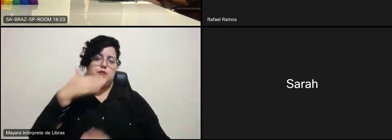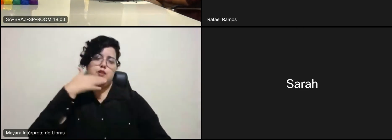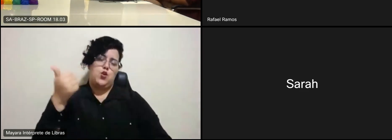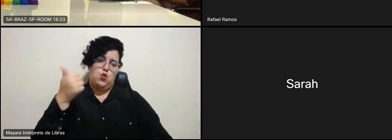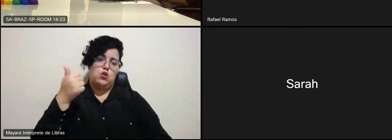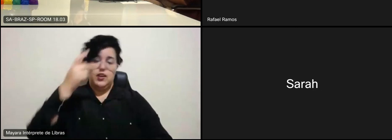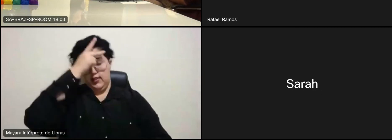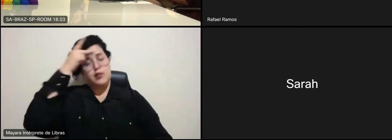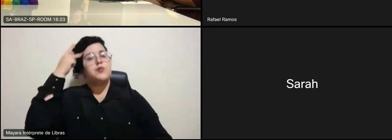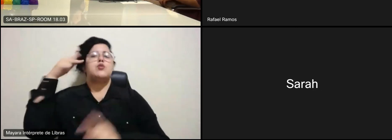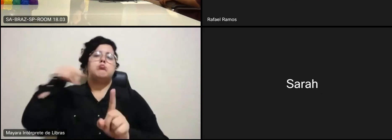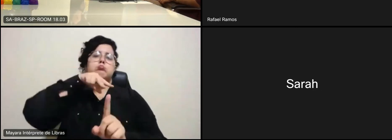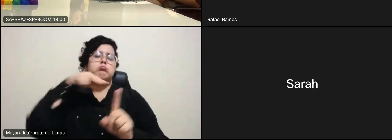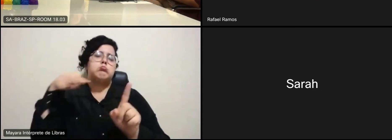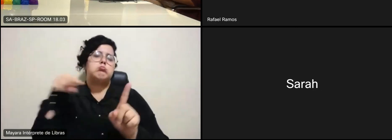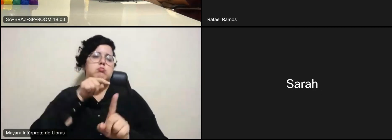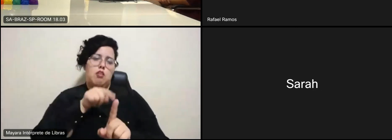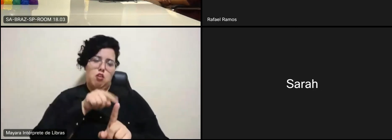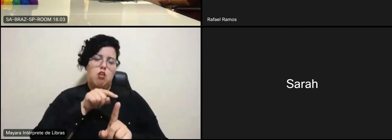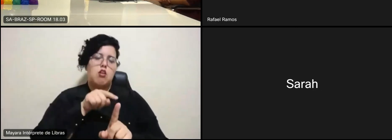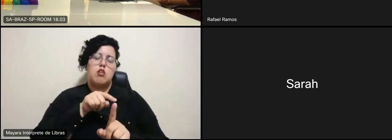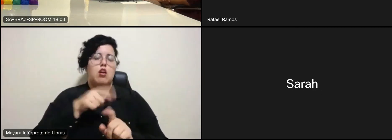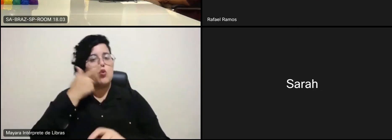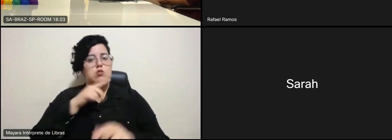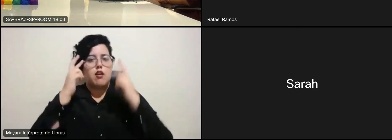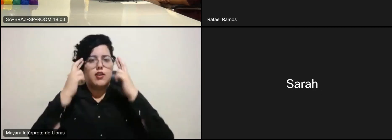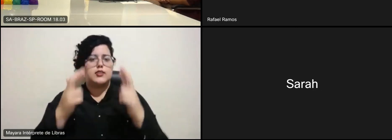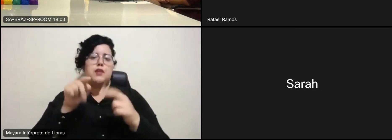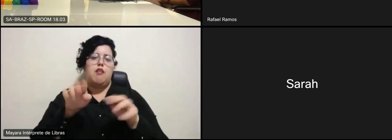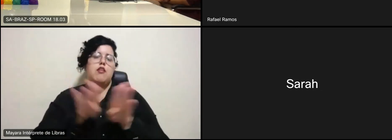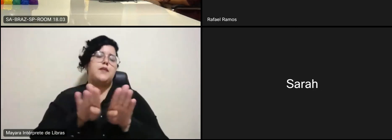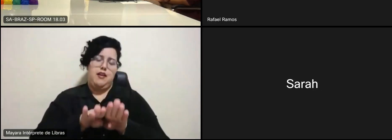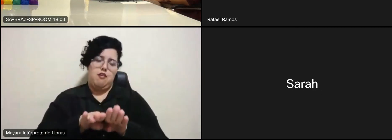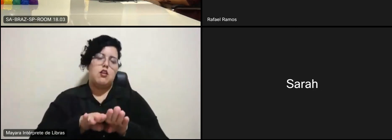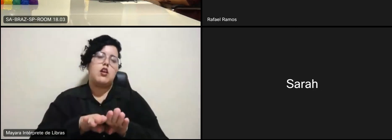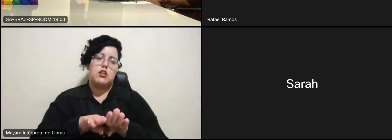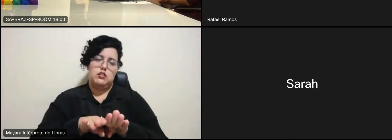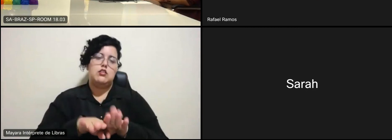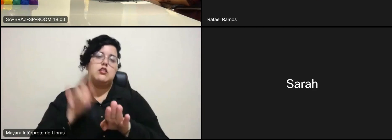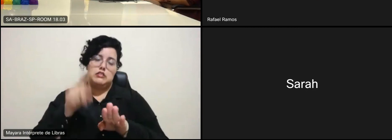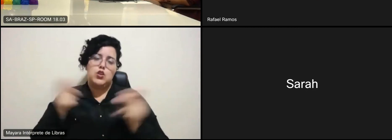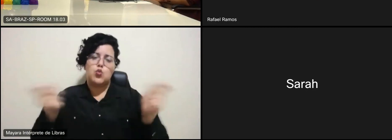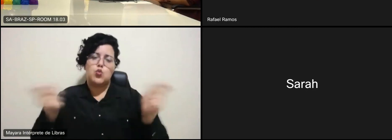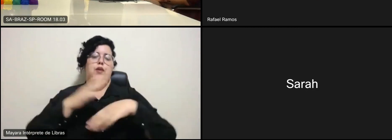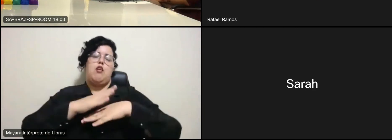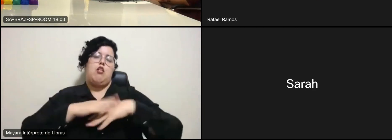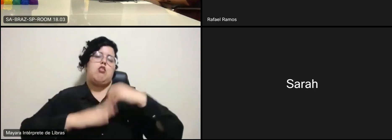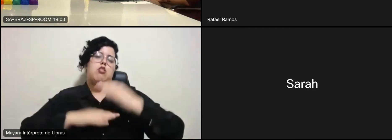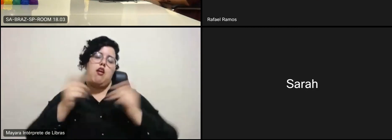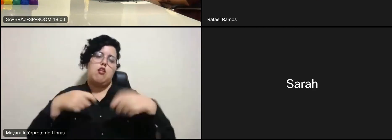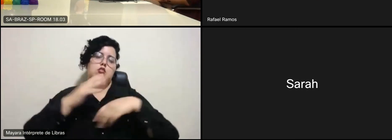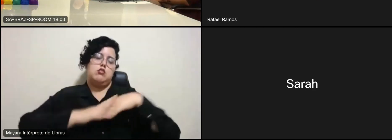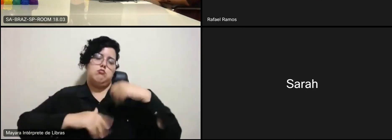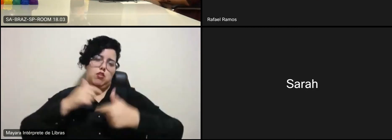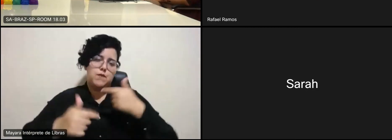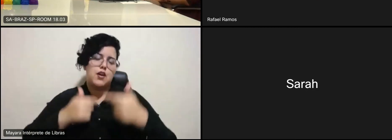outro veja e respeite que você também está ali, que você também é tão competente quanto para fazer um trabalho